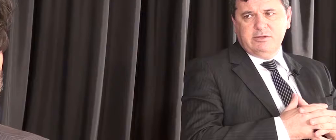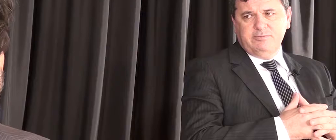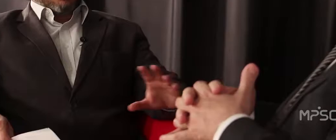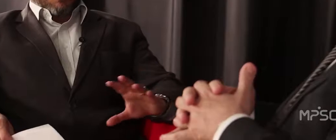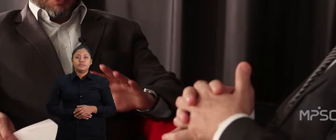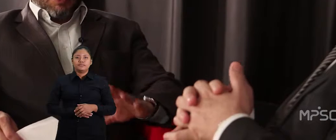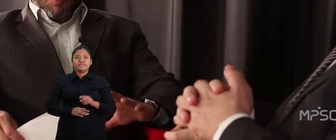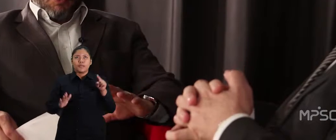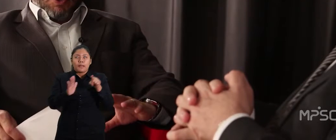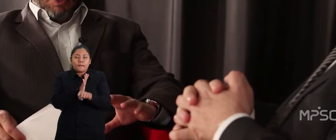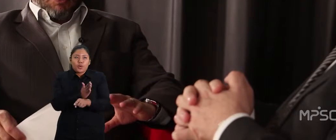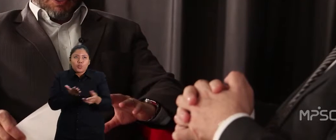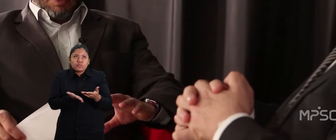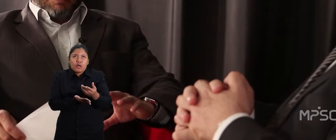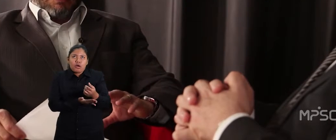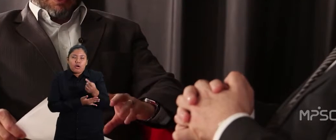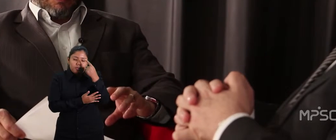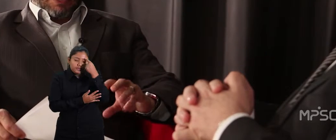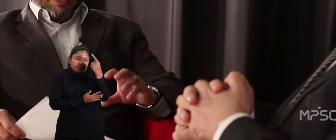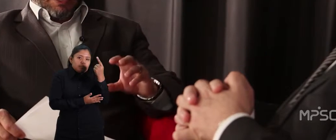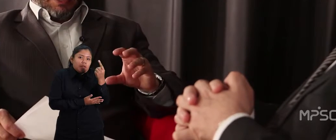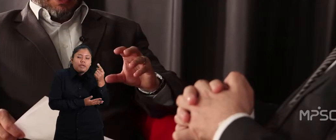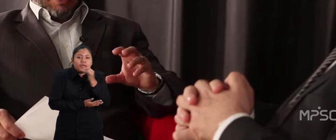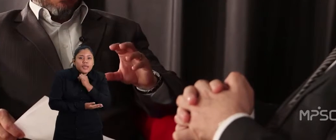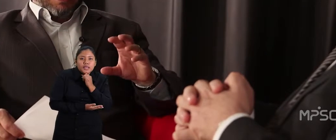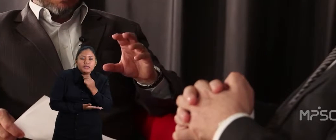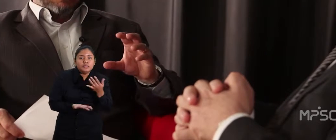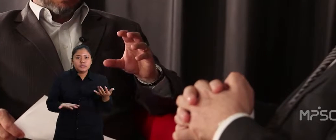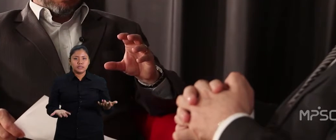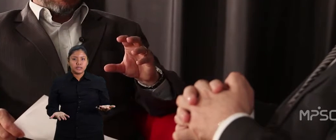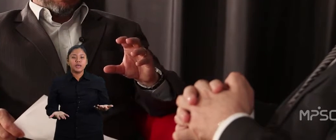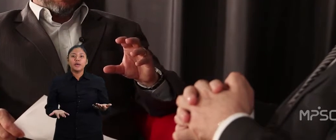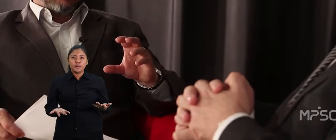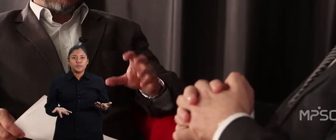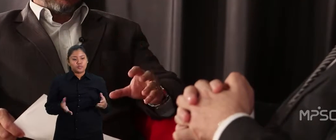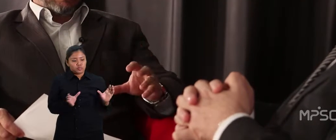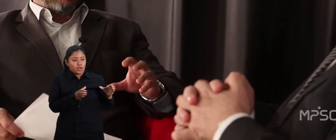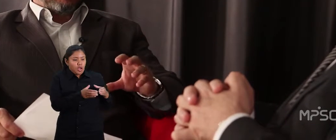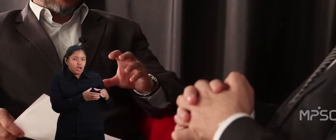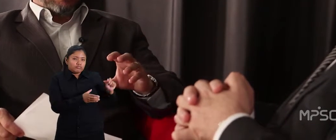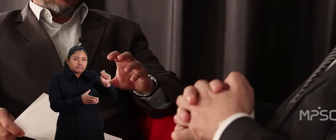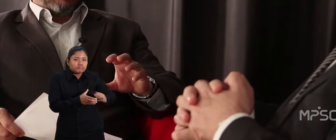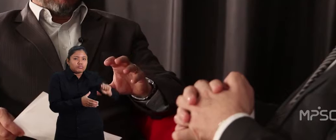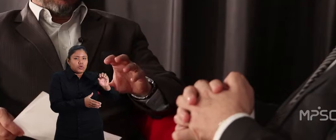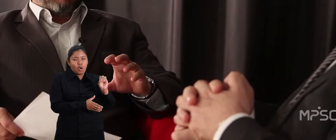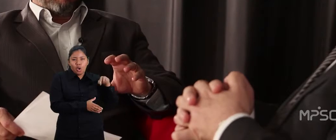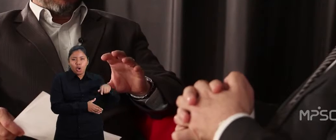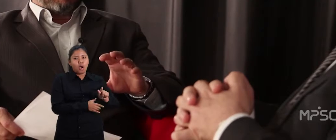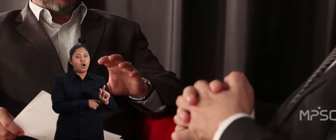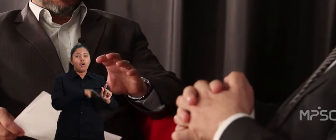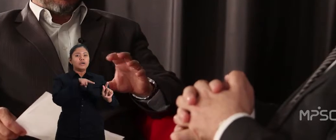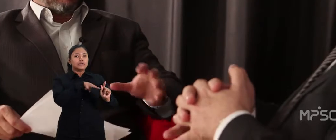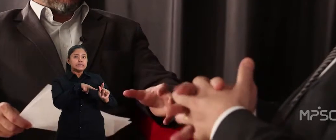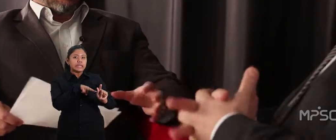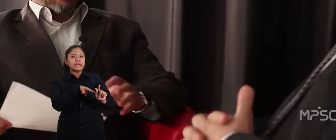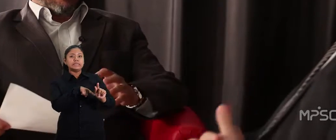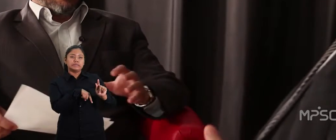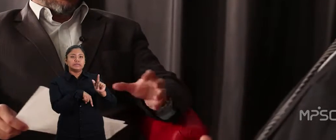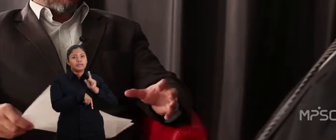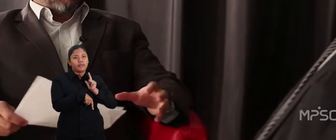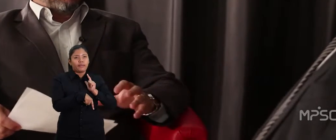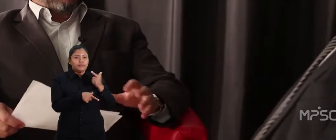civilmente. Essa pergunta me ocorreu agora, procurador. Às vezes a entidade, ela pode estar